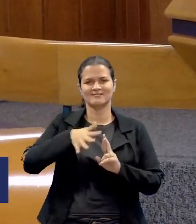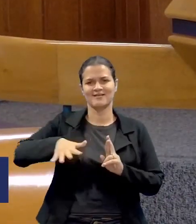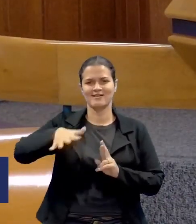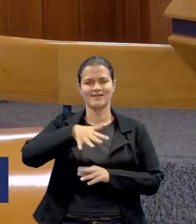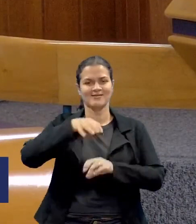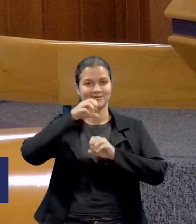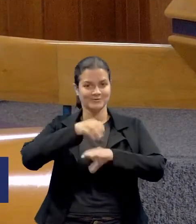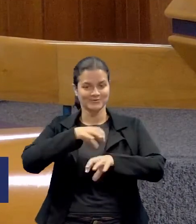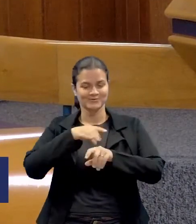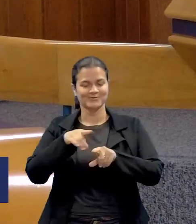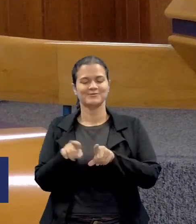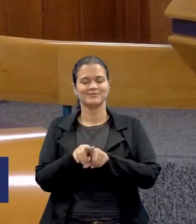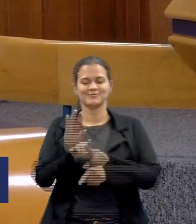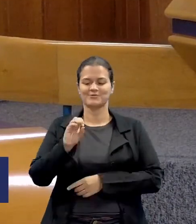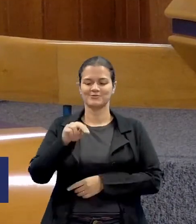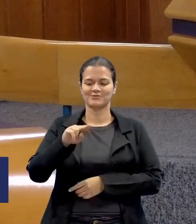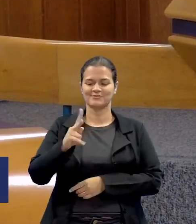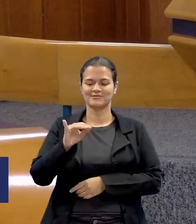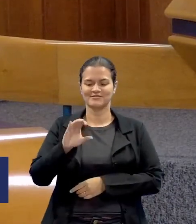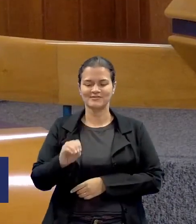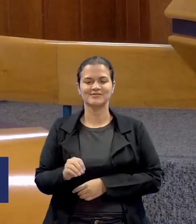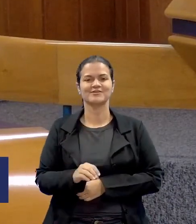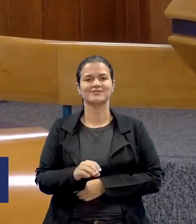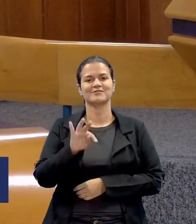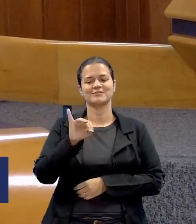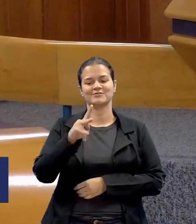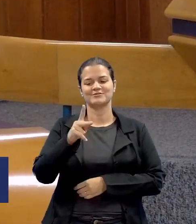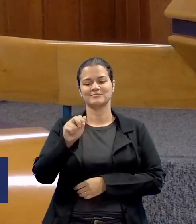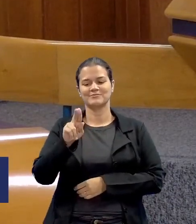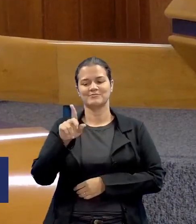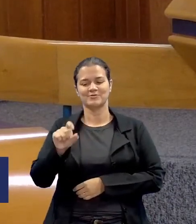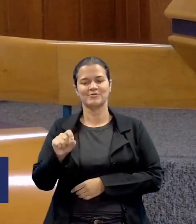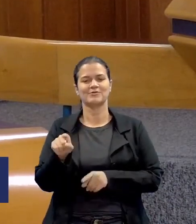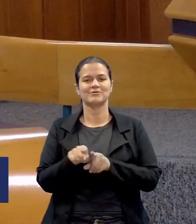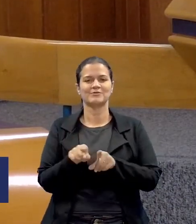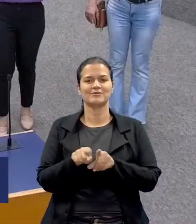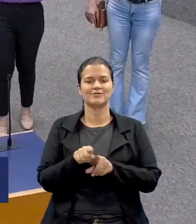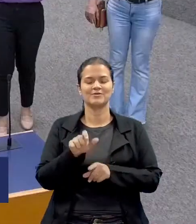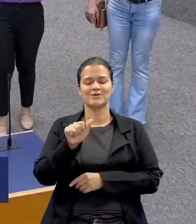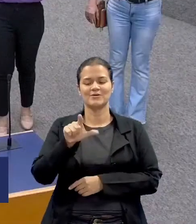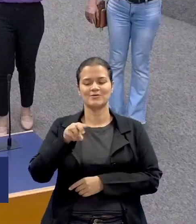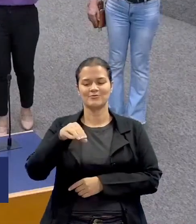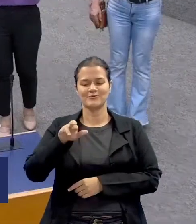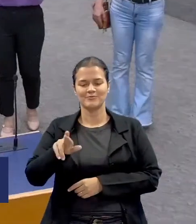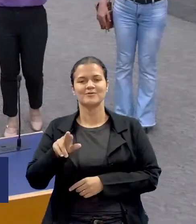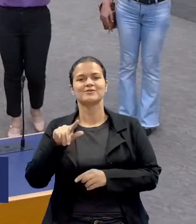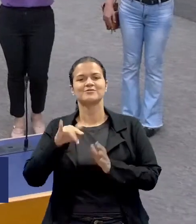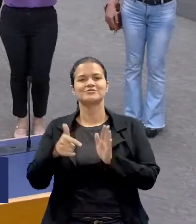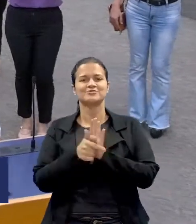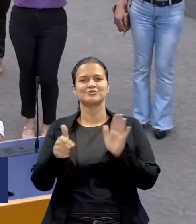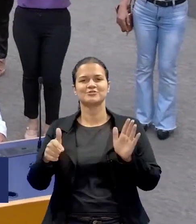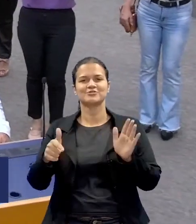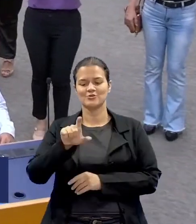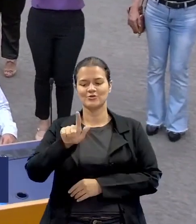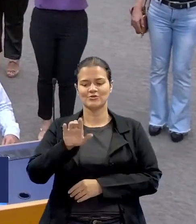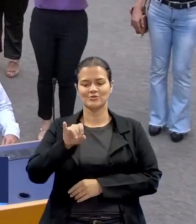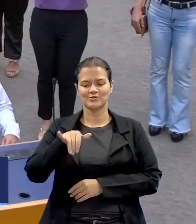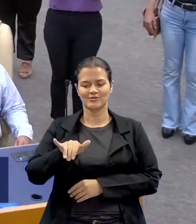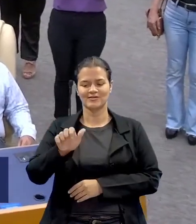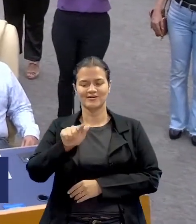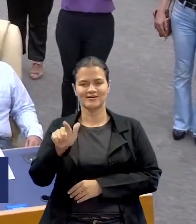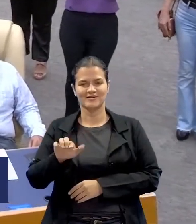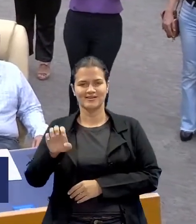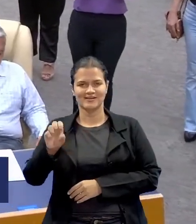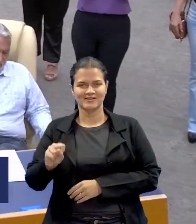Ao Toninho Guerreiro, tipógrafo. Ao Almir do Jornal Goiás, das esquinas das dificuldades na